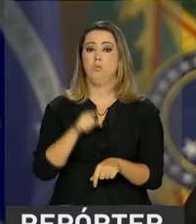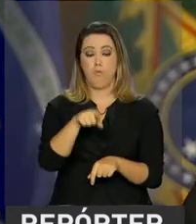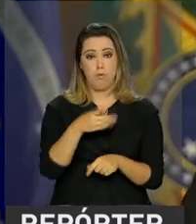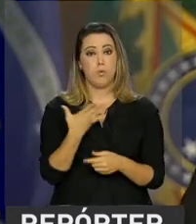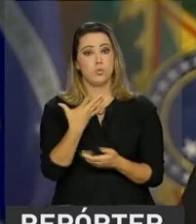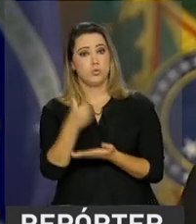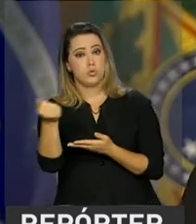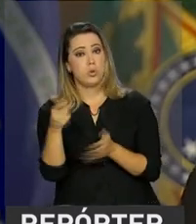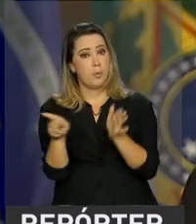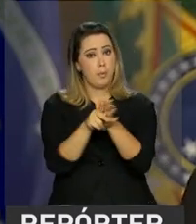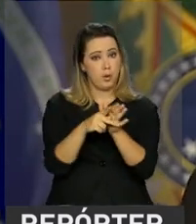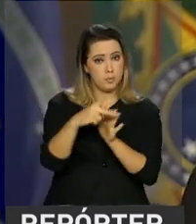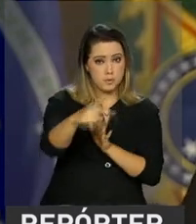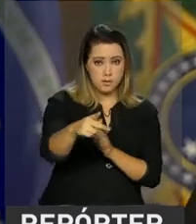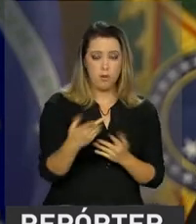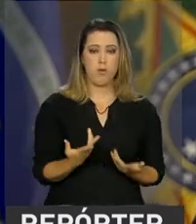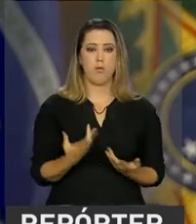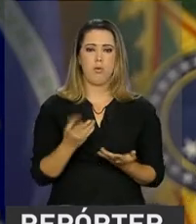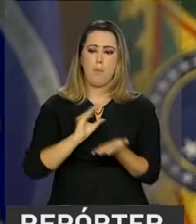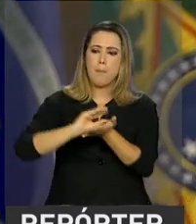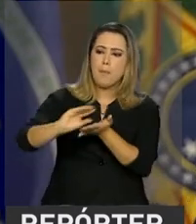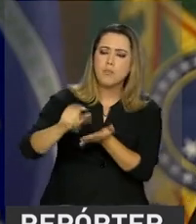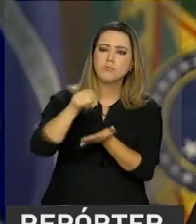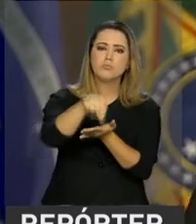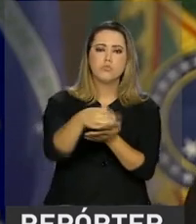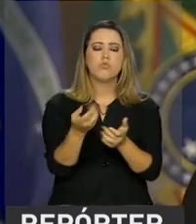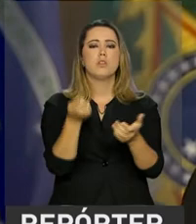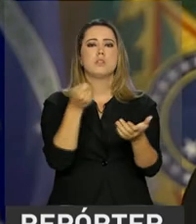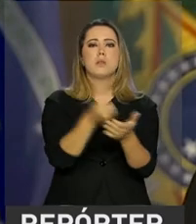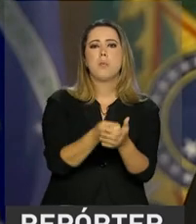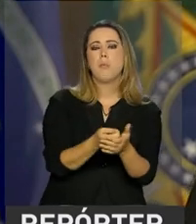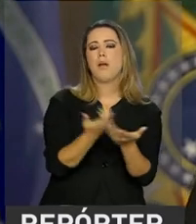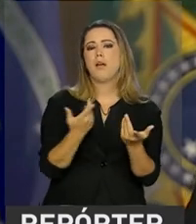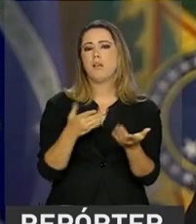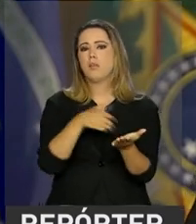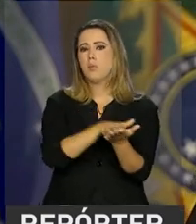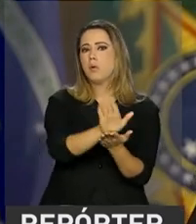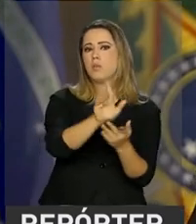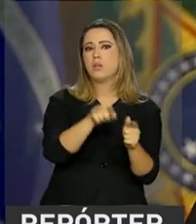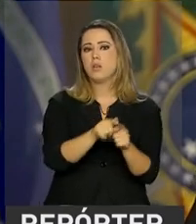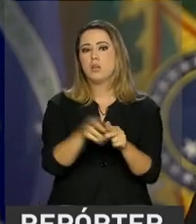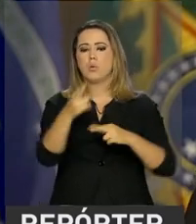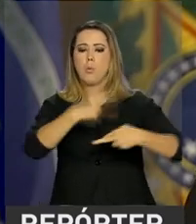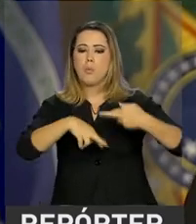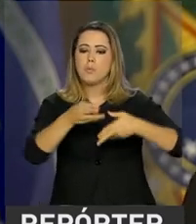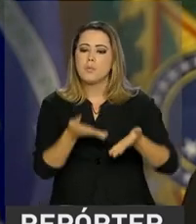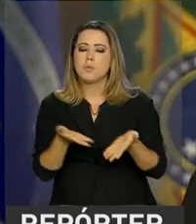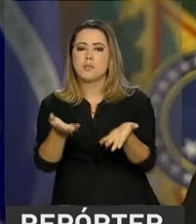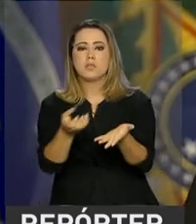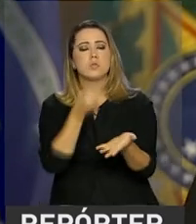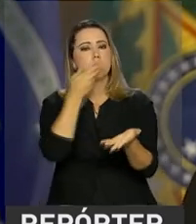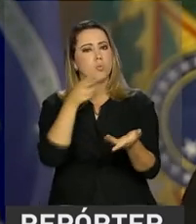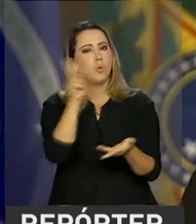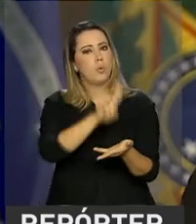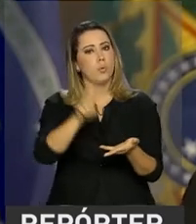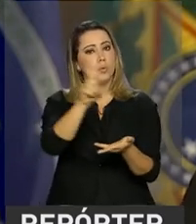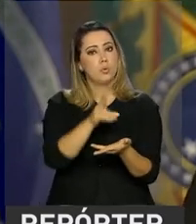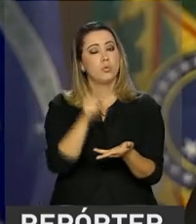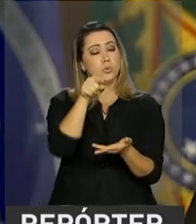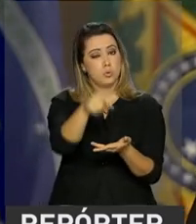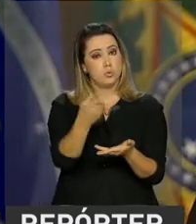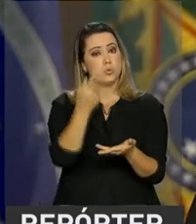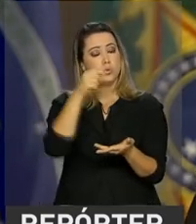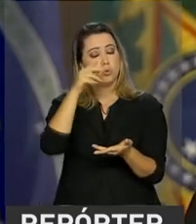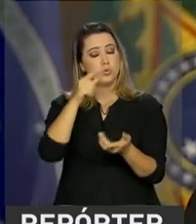é seu invista pag contas com um presente para quem você gosta e faça bom uso do fruto